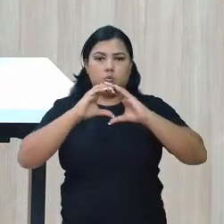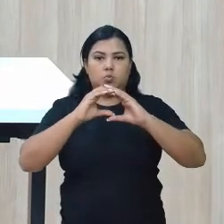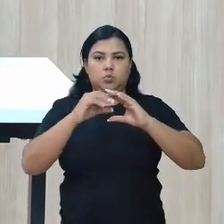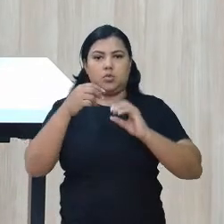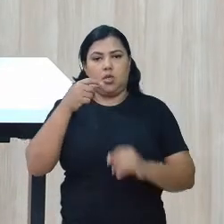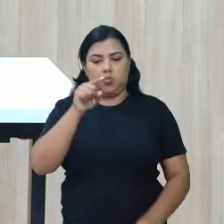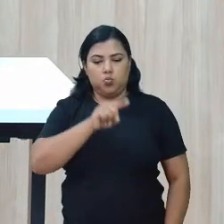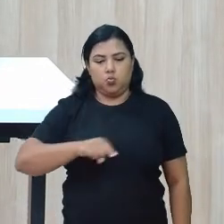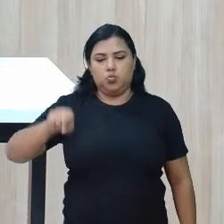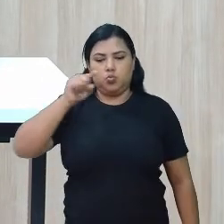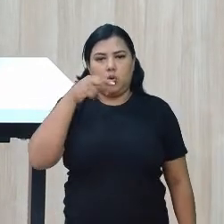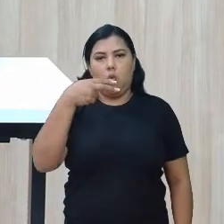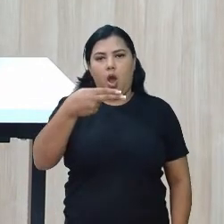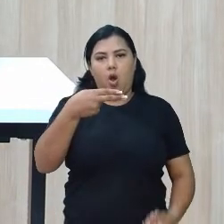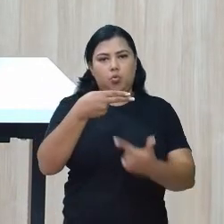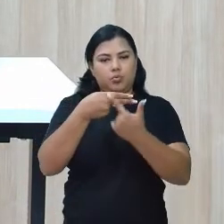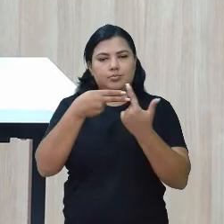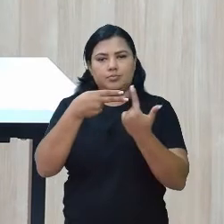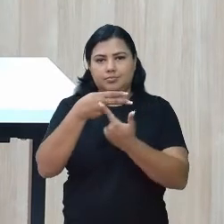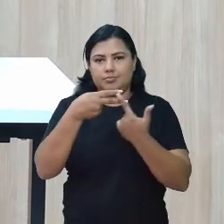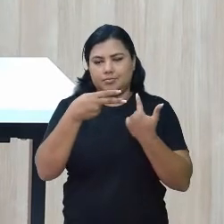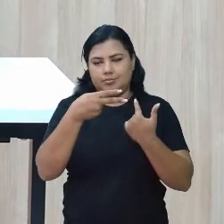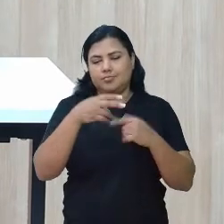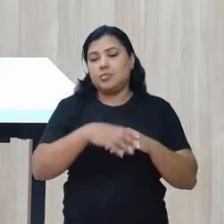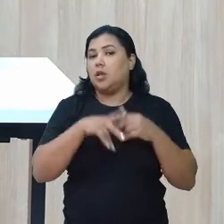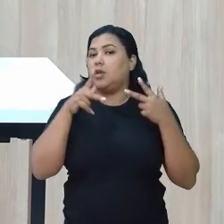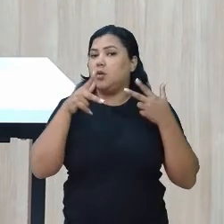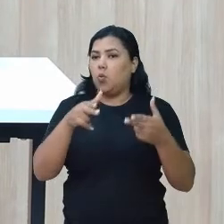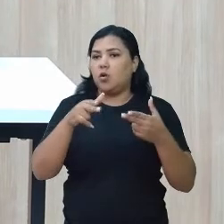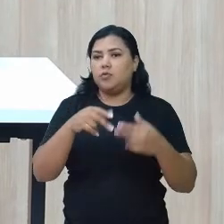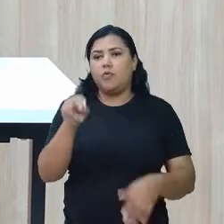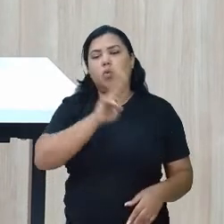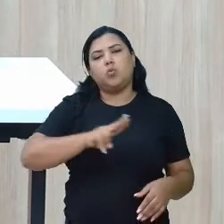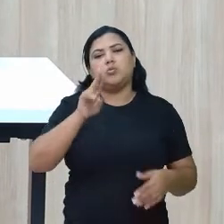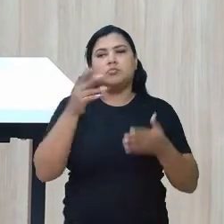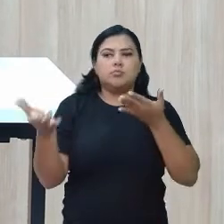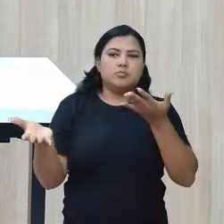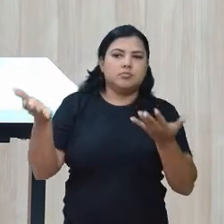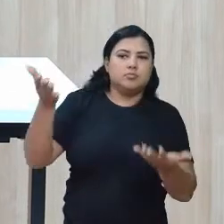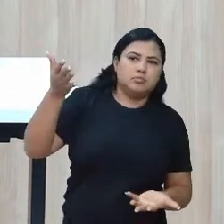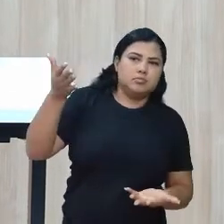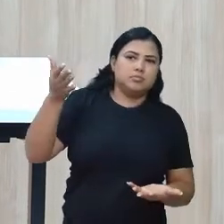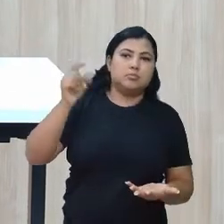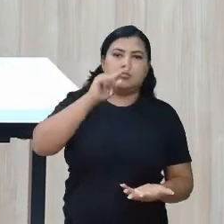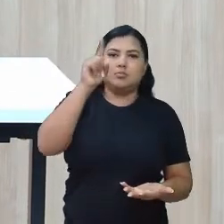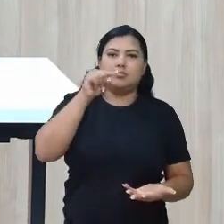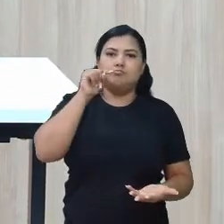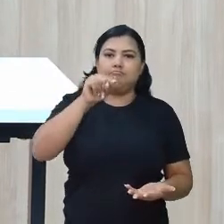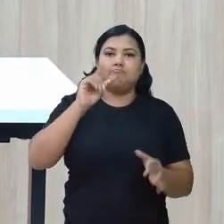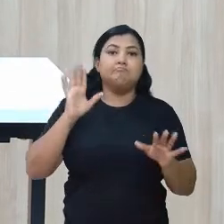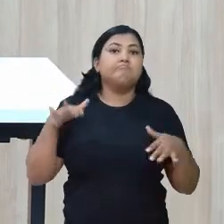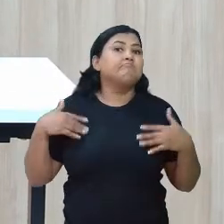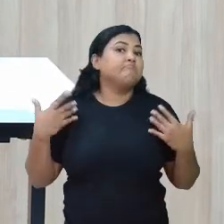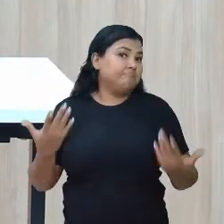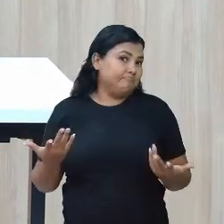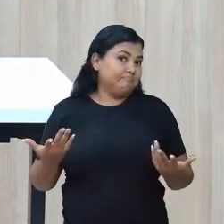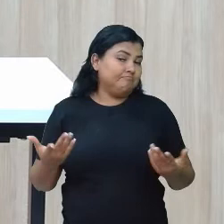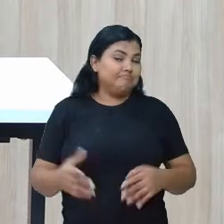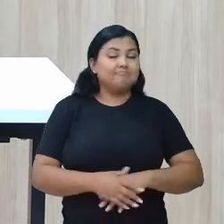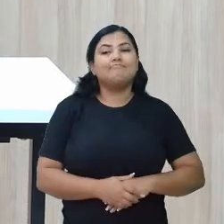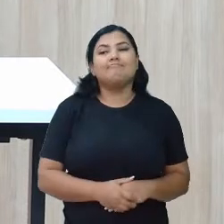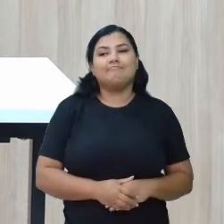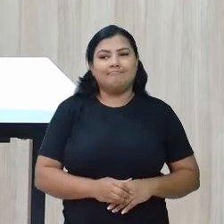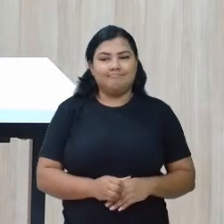em equilíbrio, sinal de igualdade. Quando a gente for utilizar a balança em desequilíbrio, a gente vai precisar de outros símbolos,